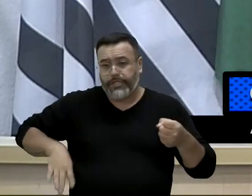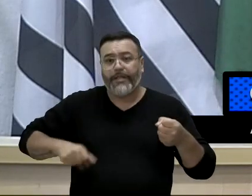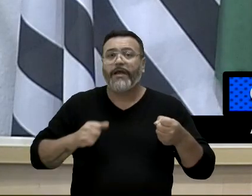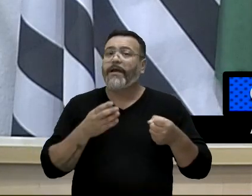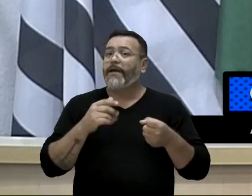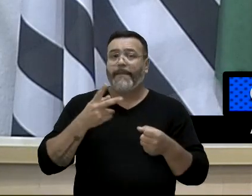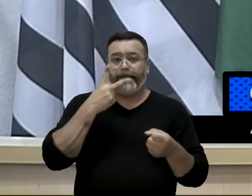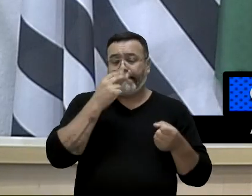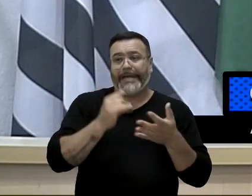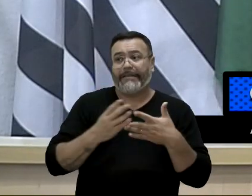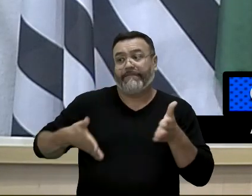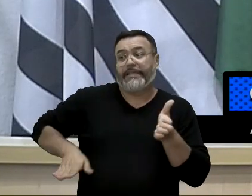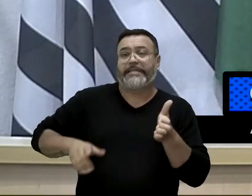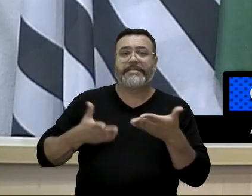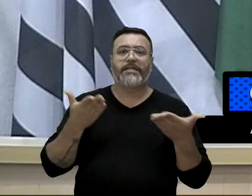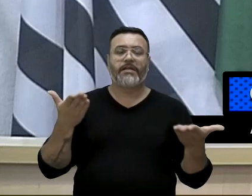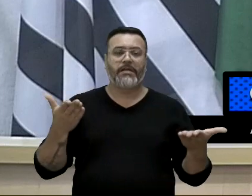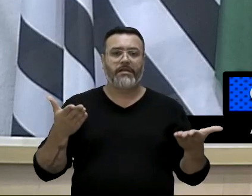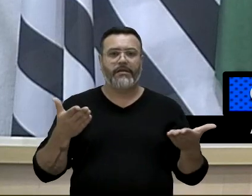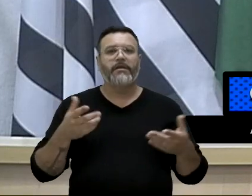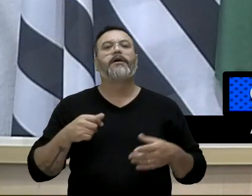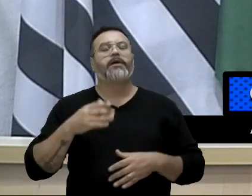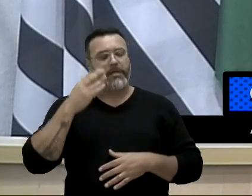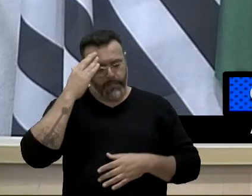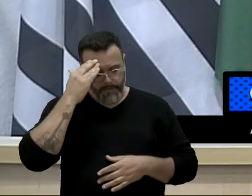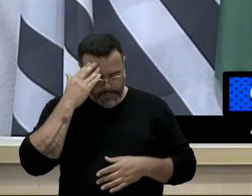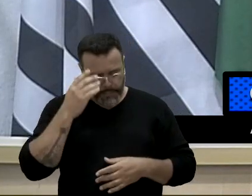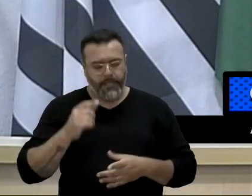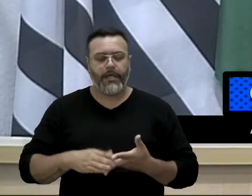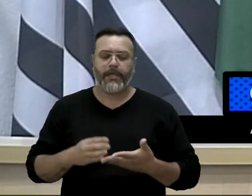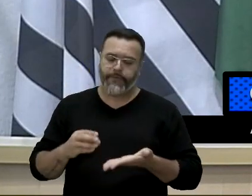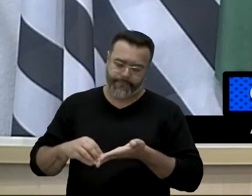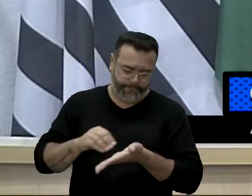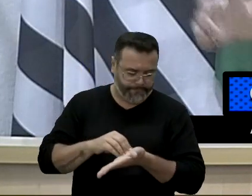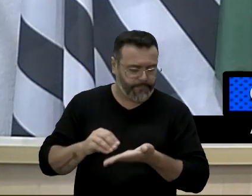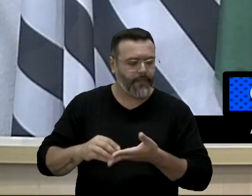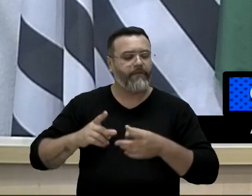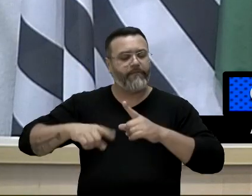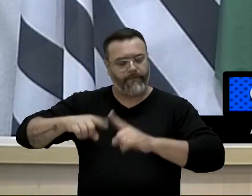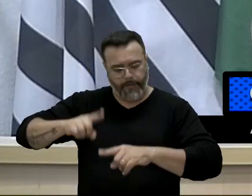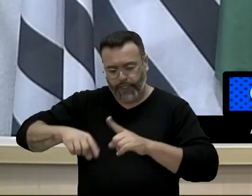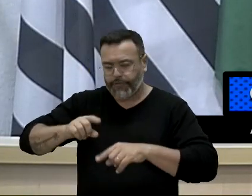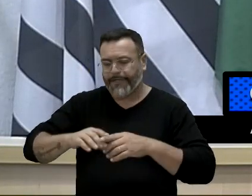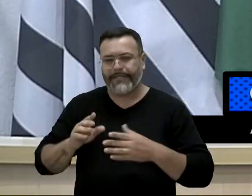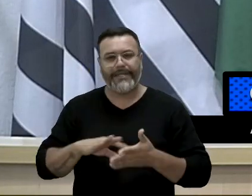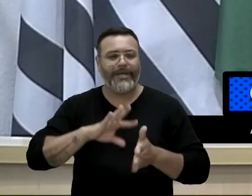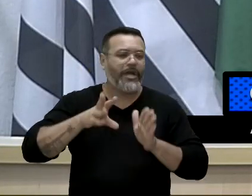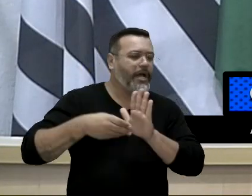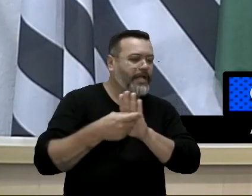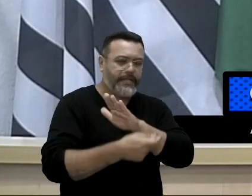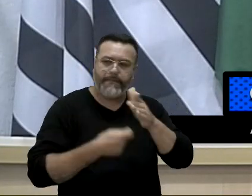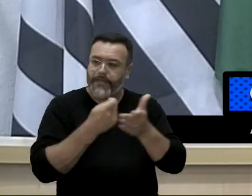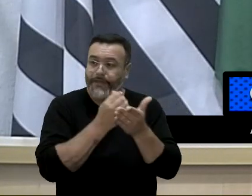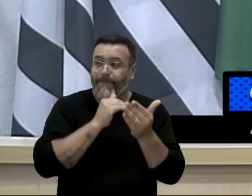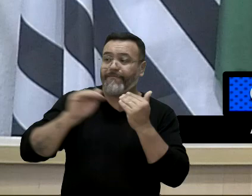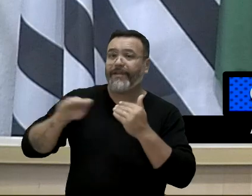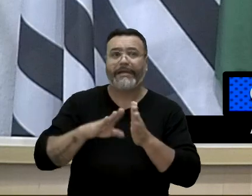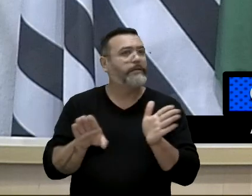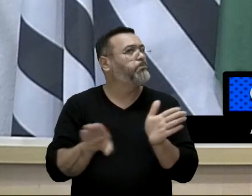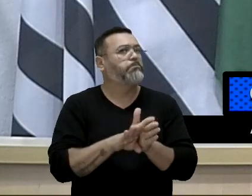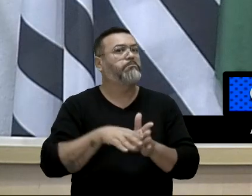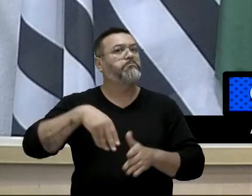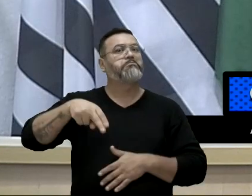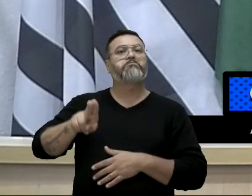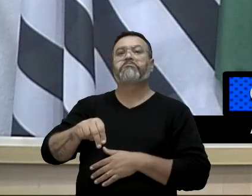falta do leito, eu entendo a falta do material, eu entendo a falta daquelas milhões de emendas que a gente mandou e não chegou, e não estão preparados